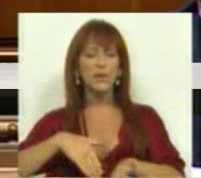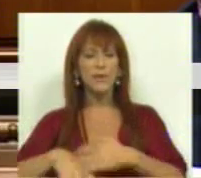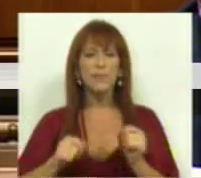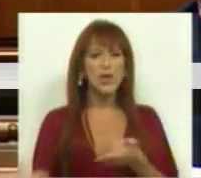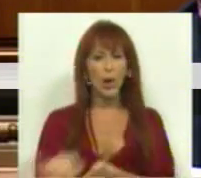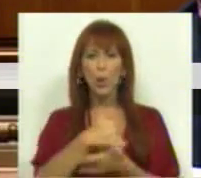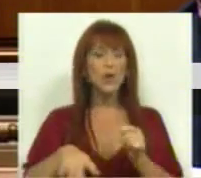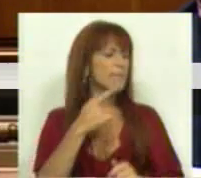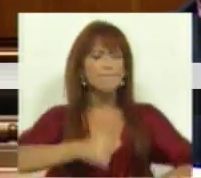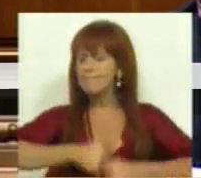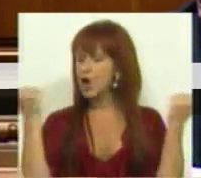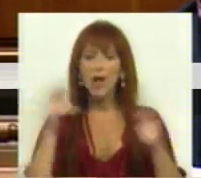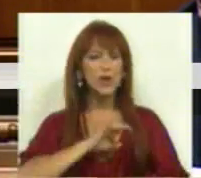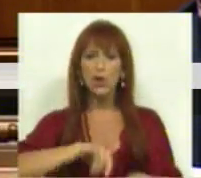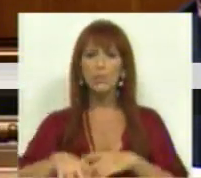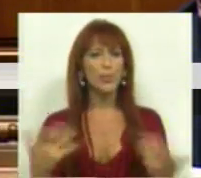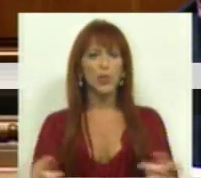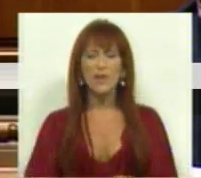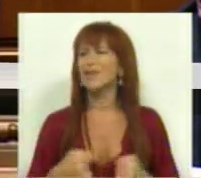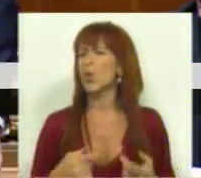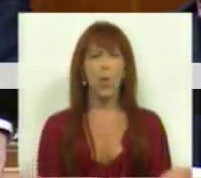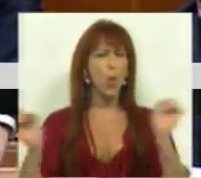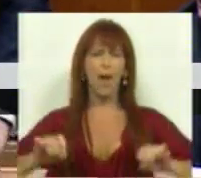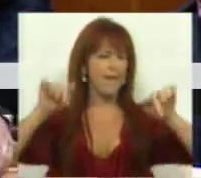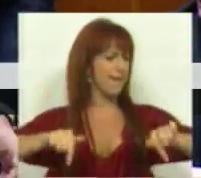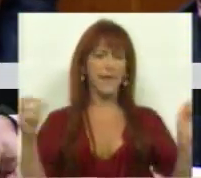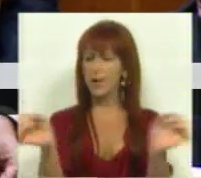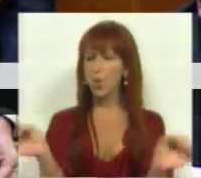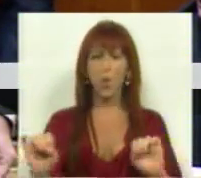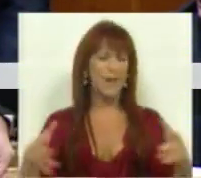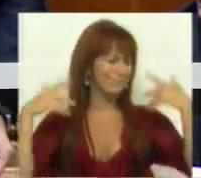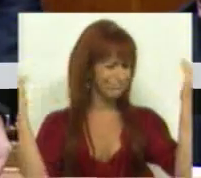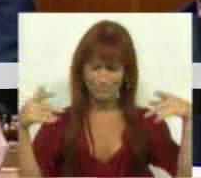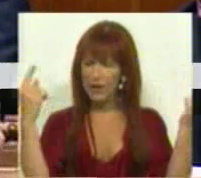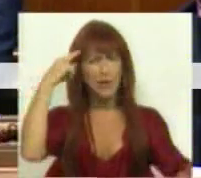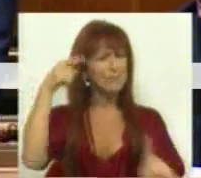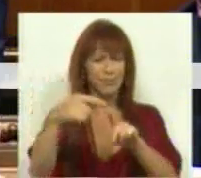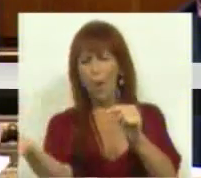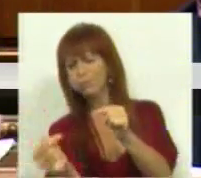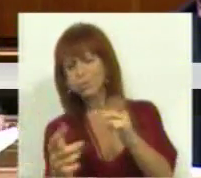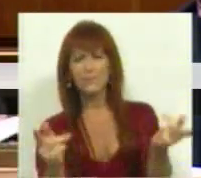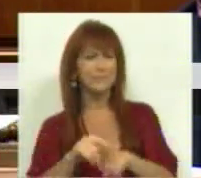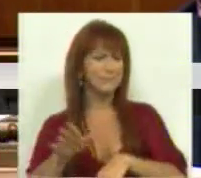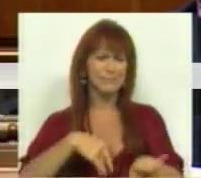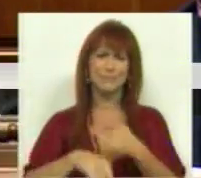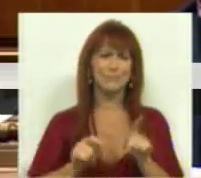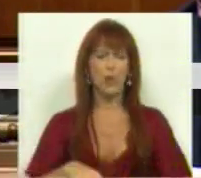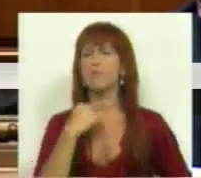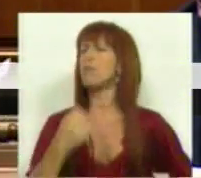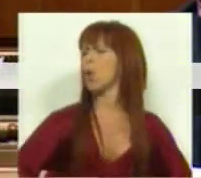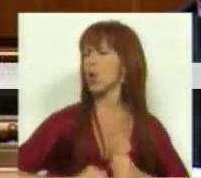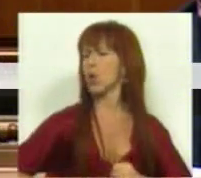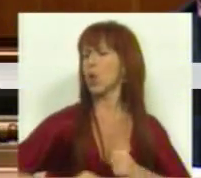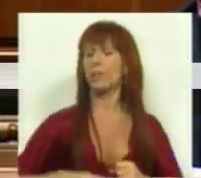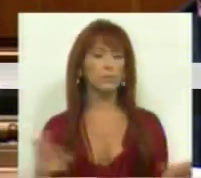utilizaremos esses recursos da melhor maneira, Sr. Deputado, e não existe aqui nenhuma intenção nem de fazer voz grossa,